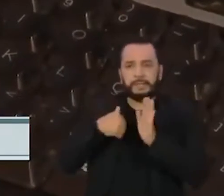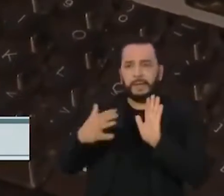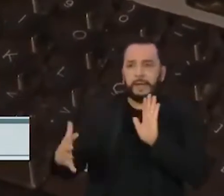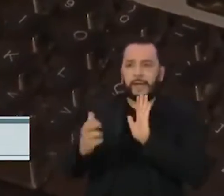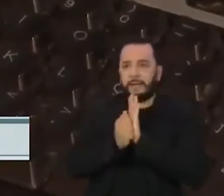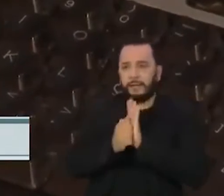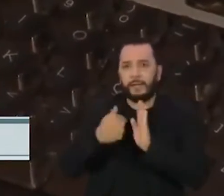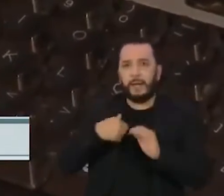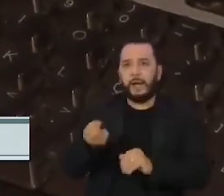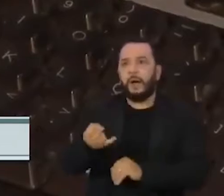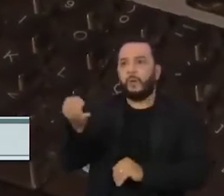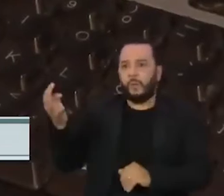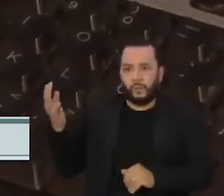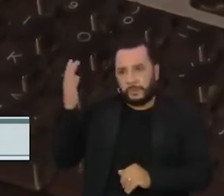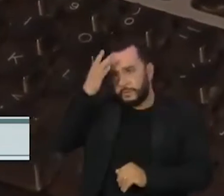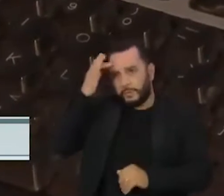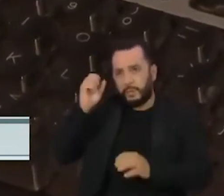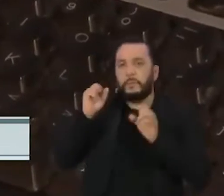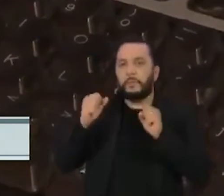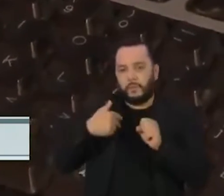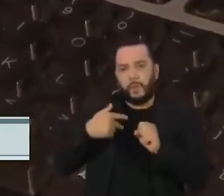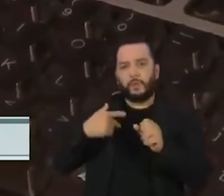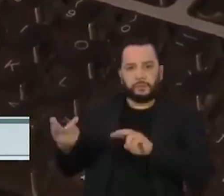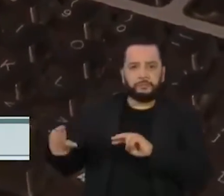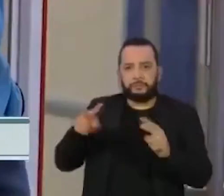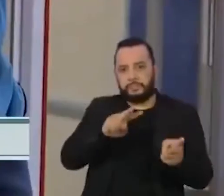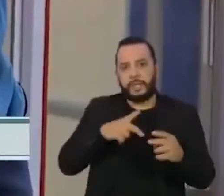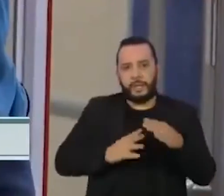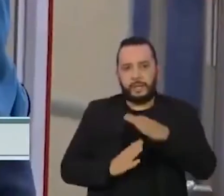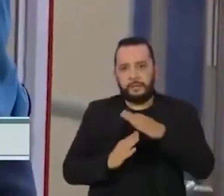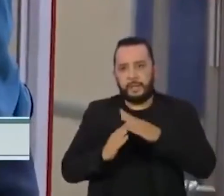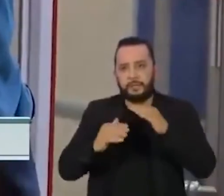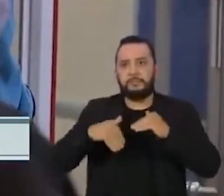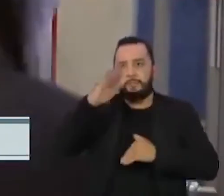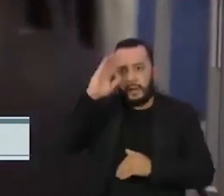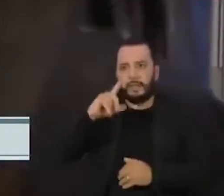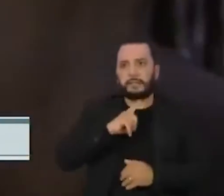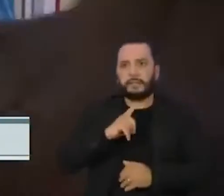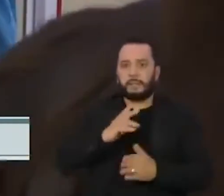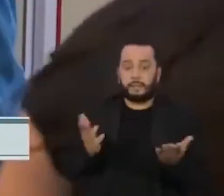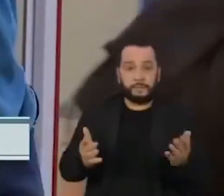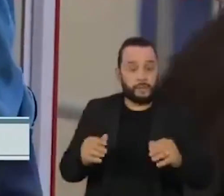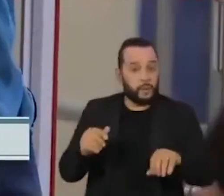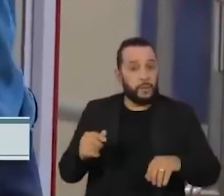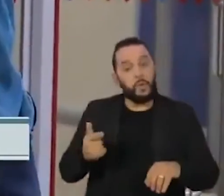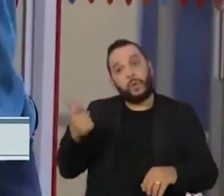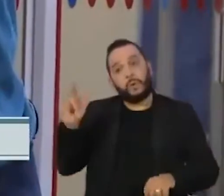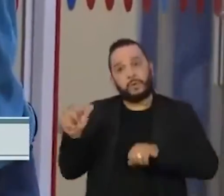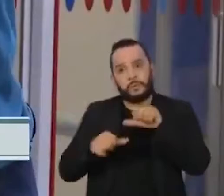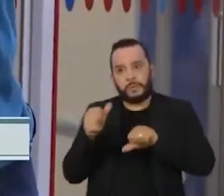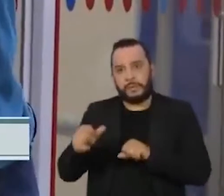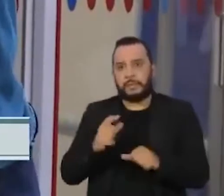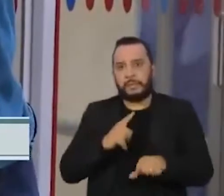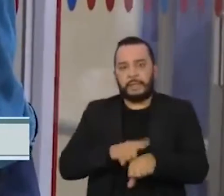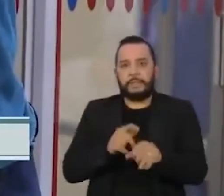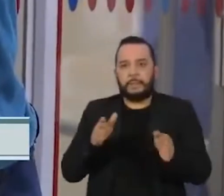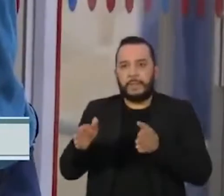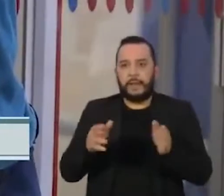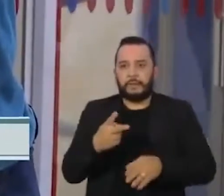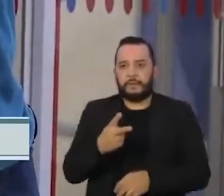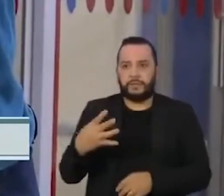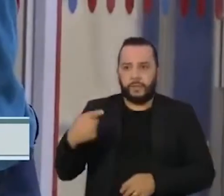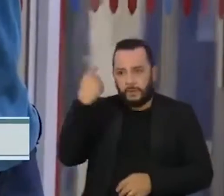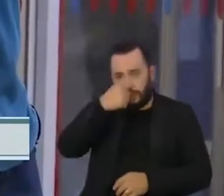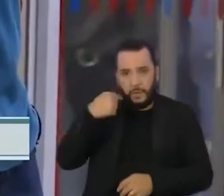cadastrar contas que vão poder receber pics acima do limite outra mudança o cliente terá prazo mínimo